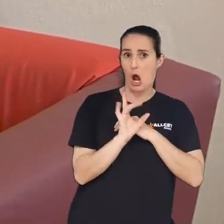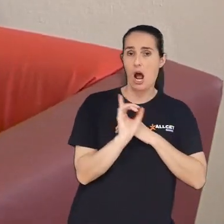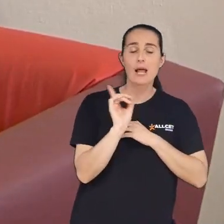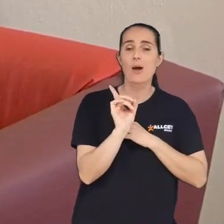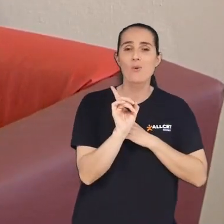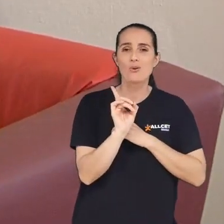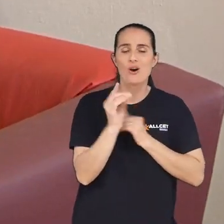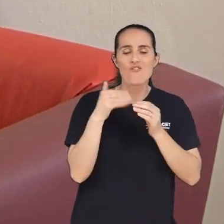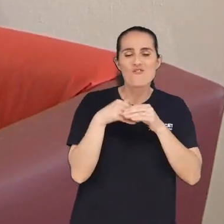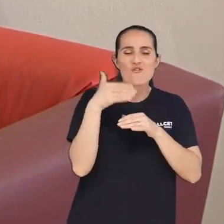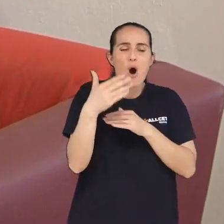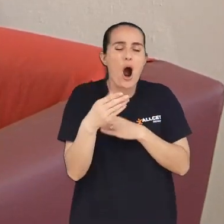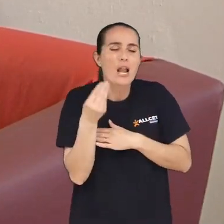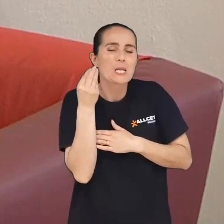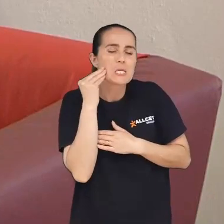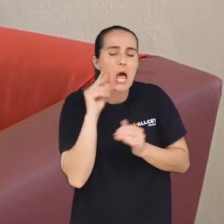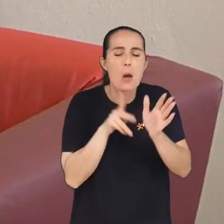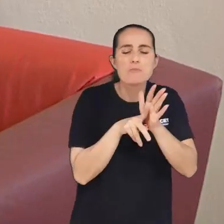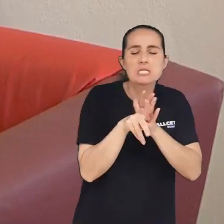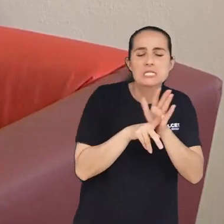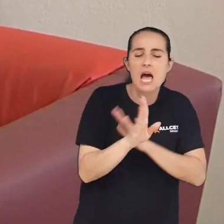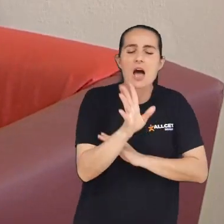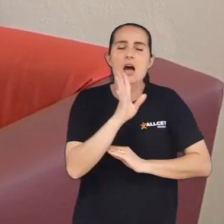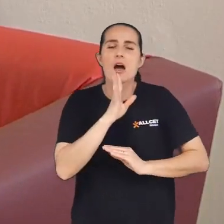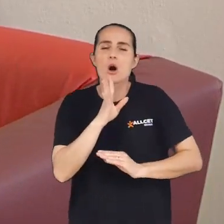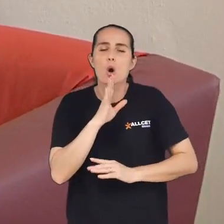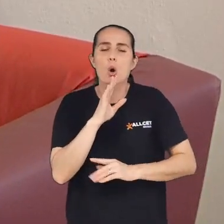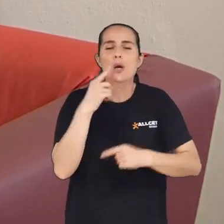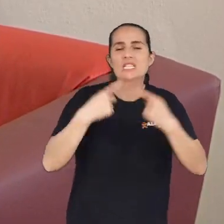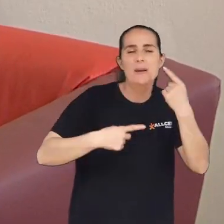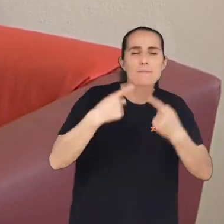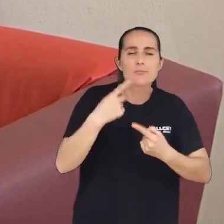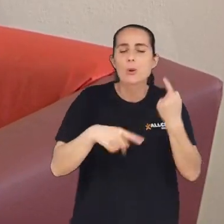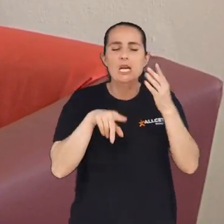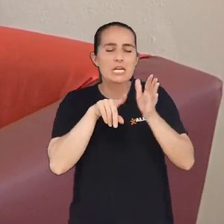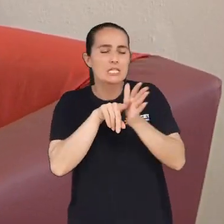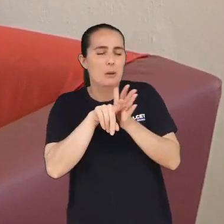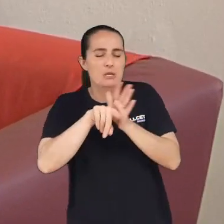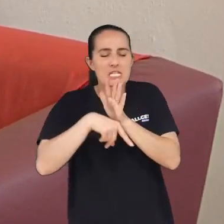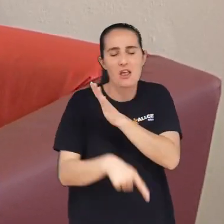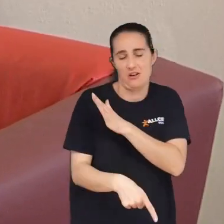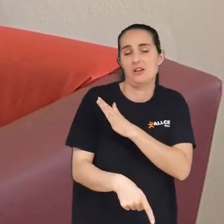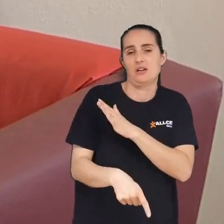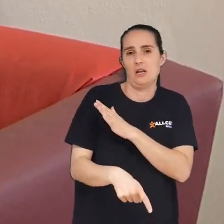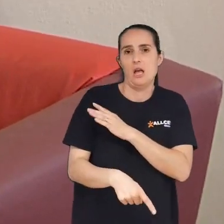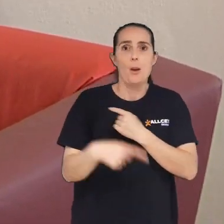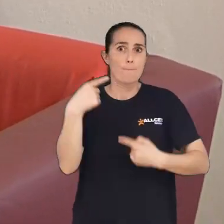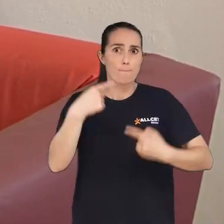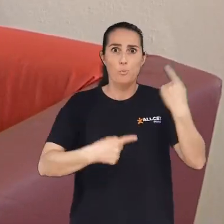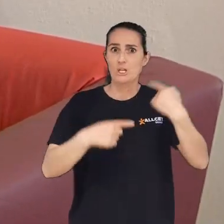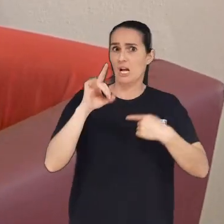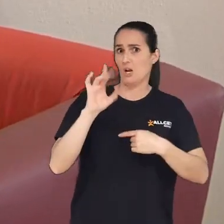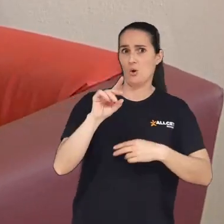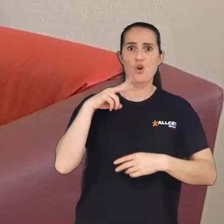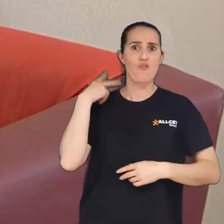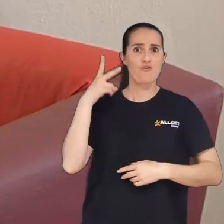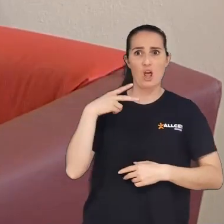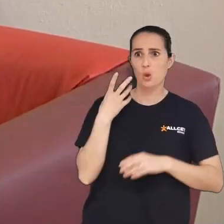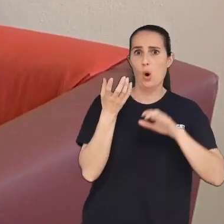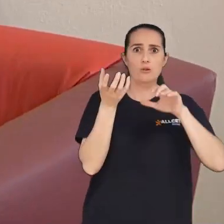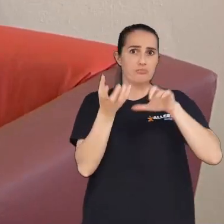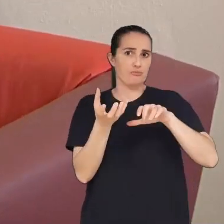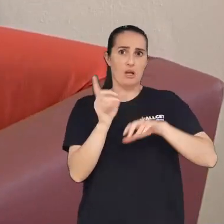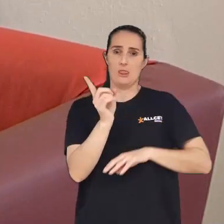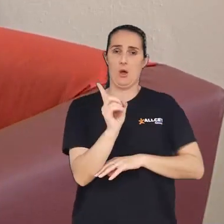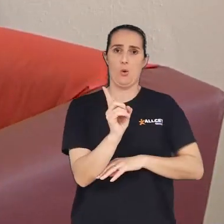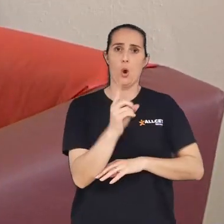para procurar aprender, procurar conhecer política a fundo. E política não é somente aqui a Câmara de